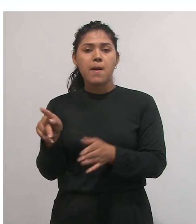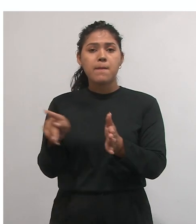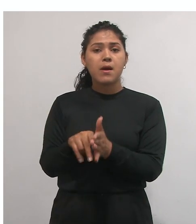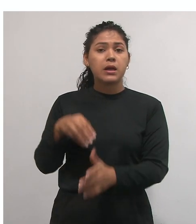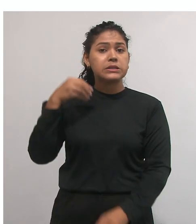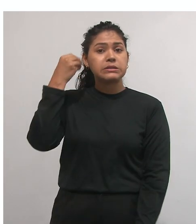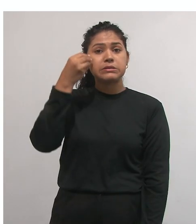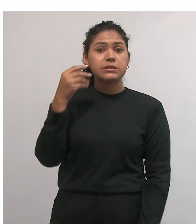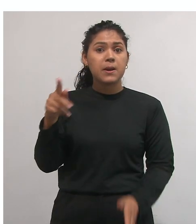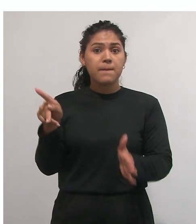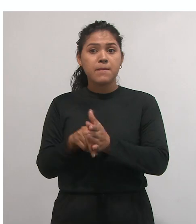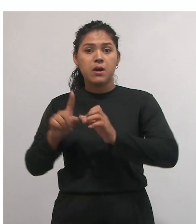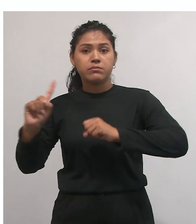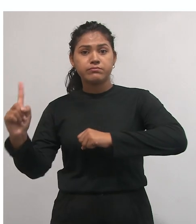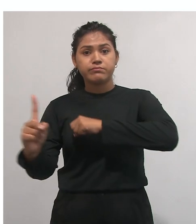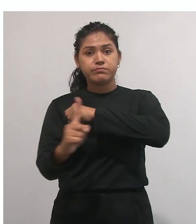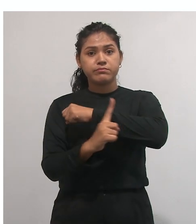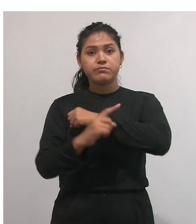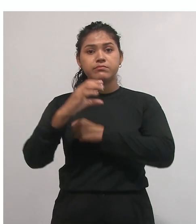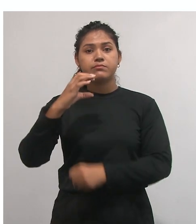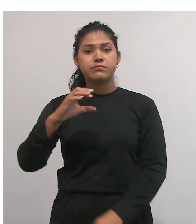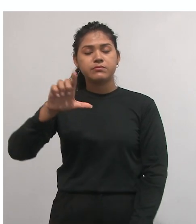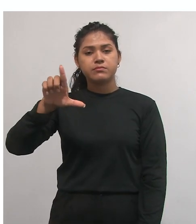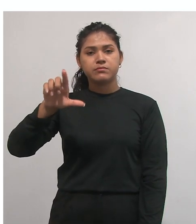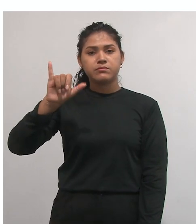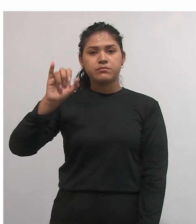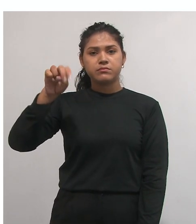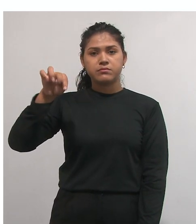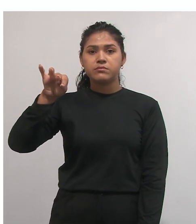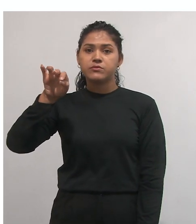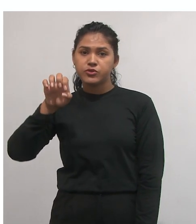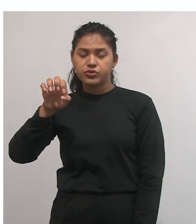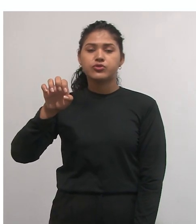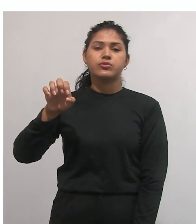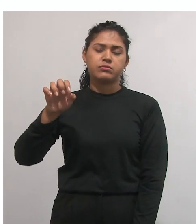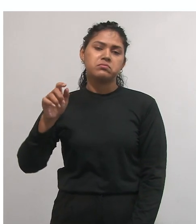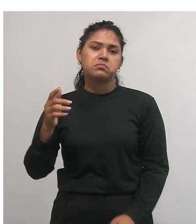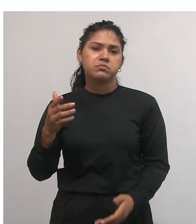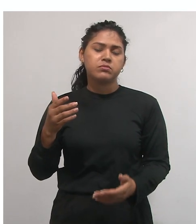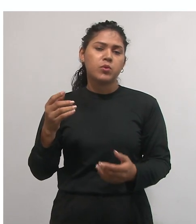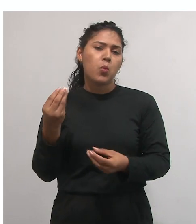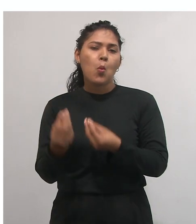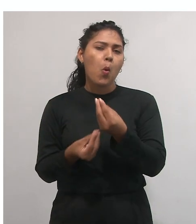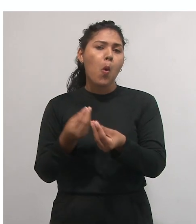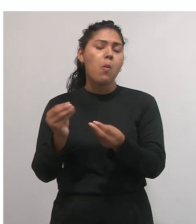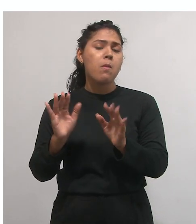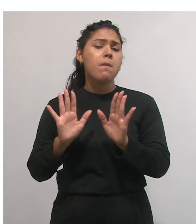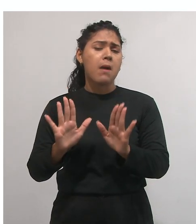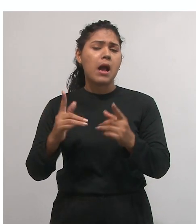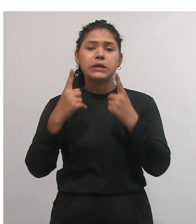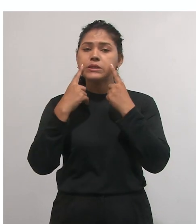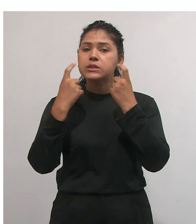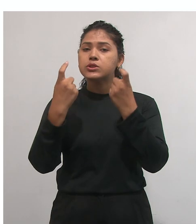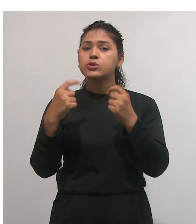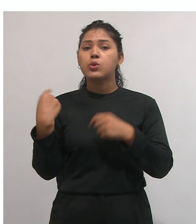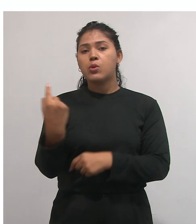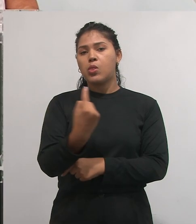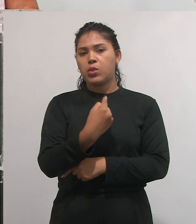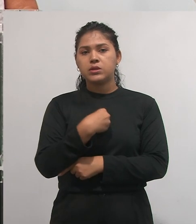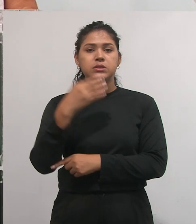as experiências vividas pelo cliente que definem o valor do produto. Mas é interessante a